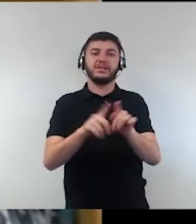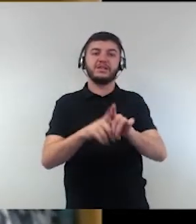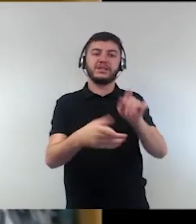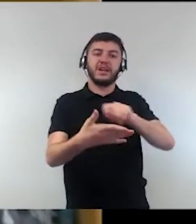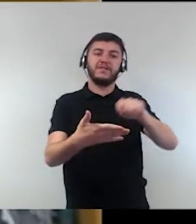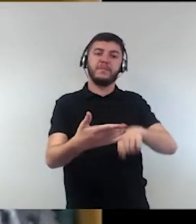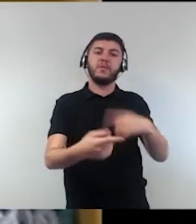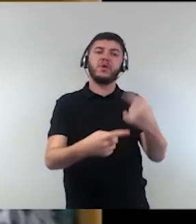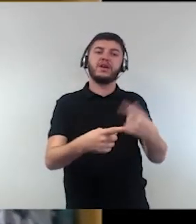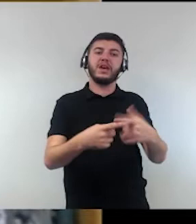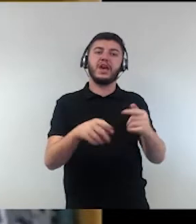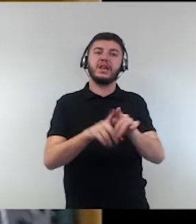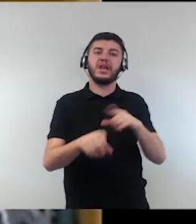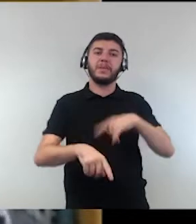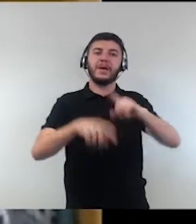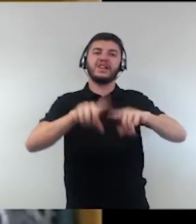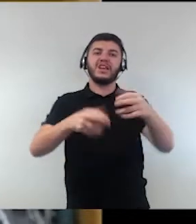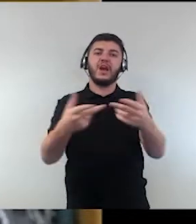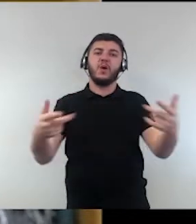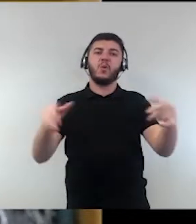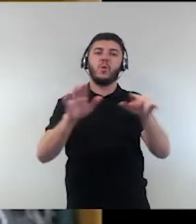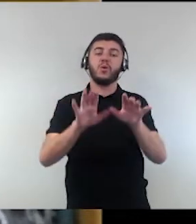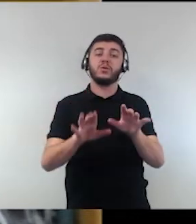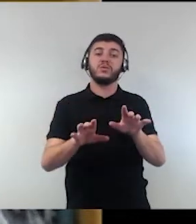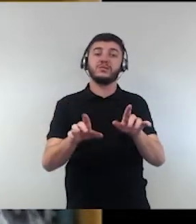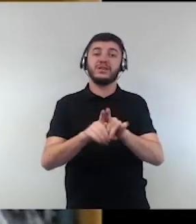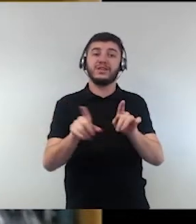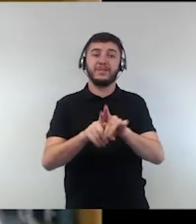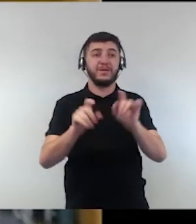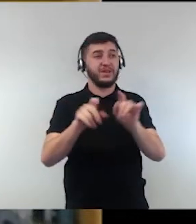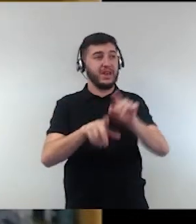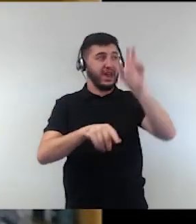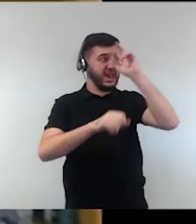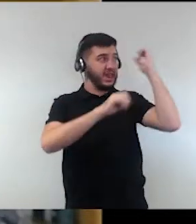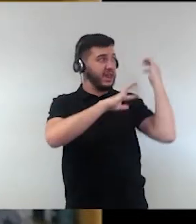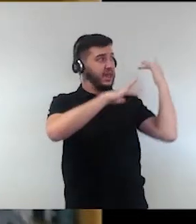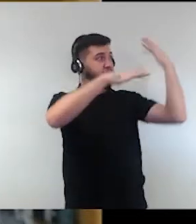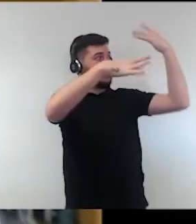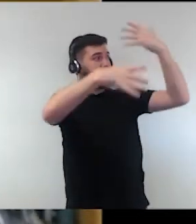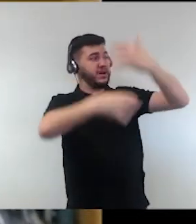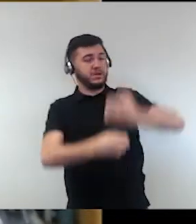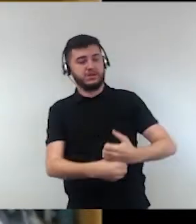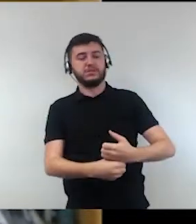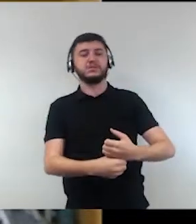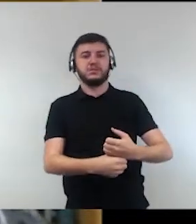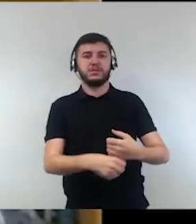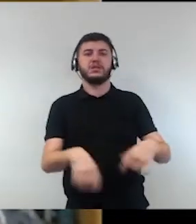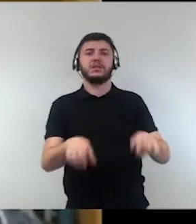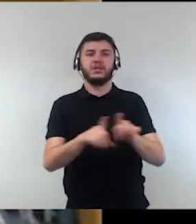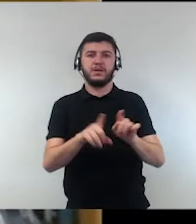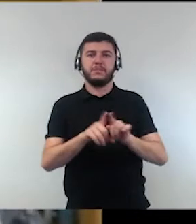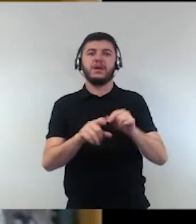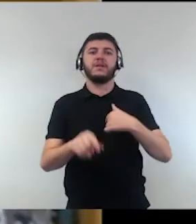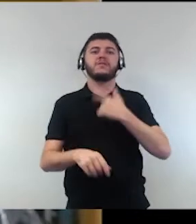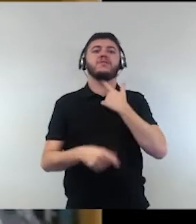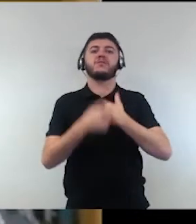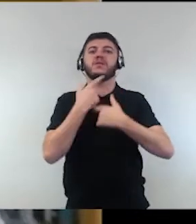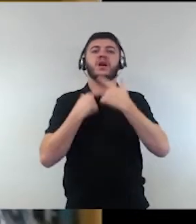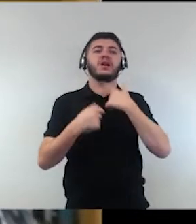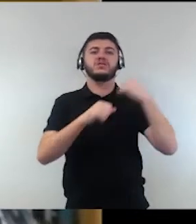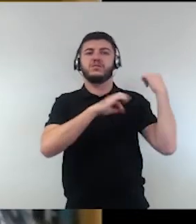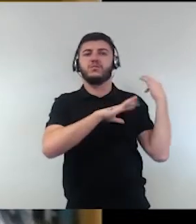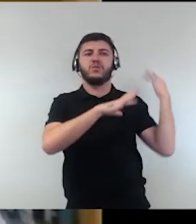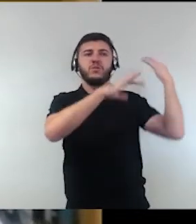servem. E o resgate da lembrança, e o resgate da memória, e o resgate do desejo